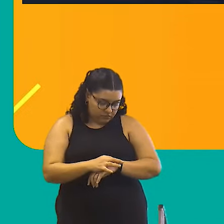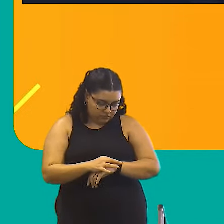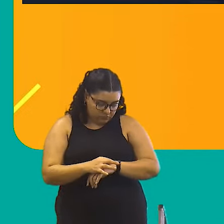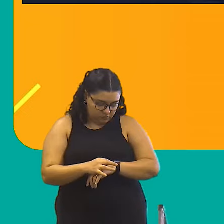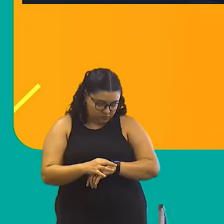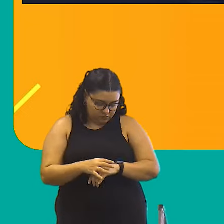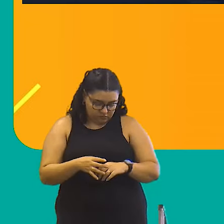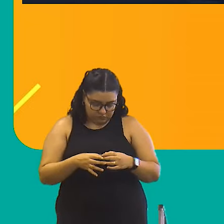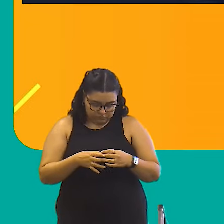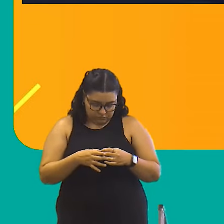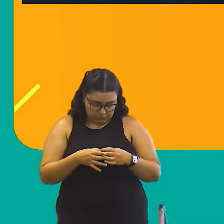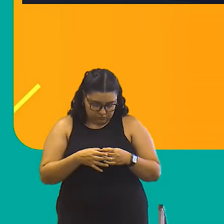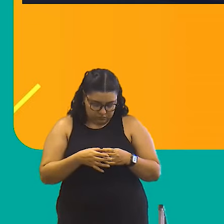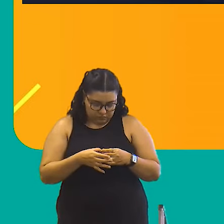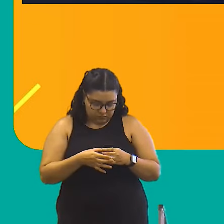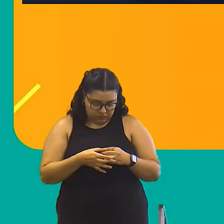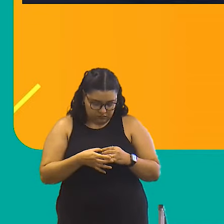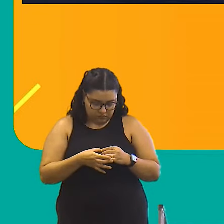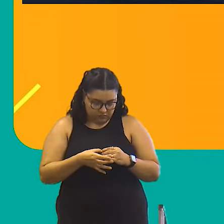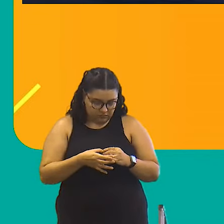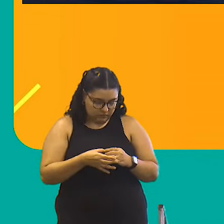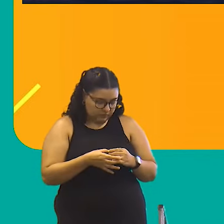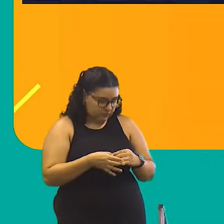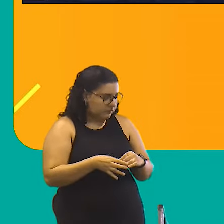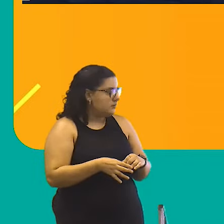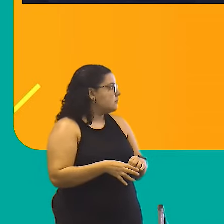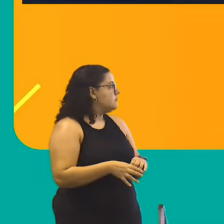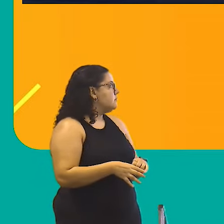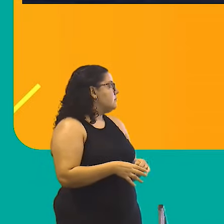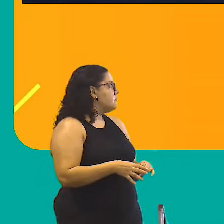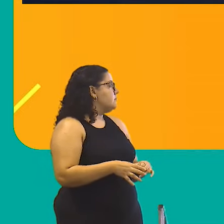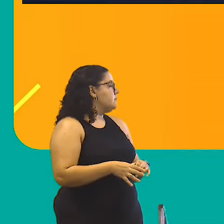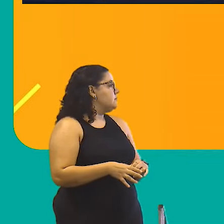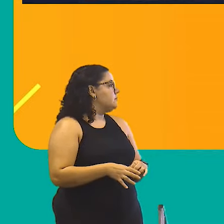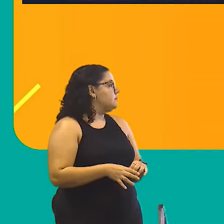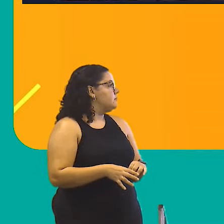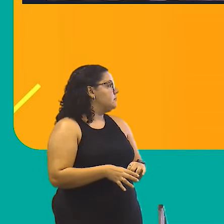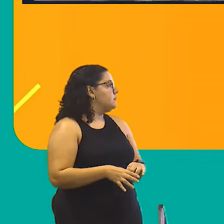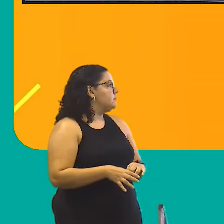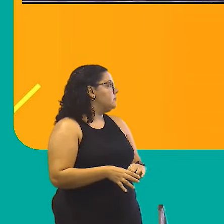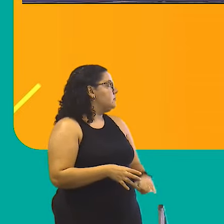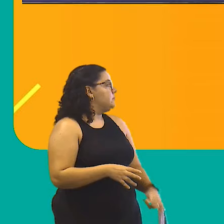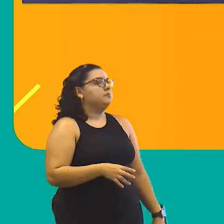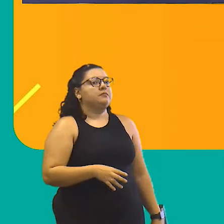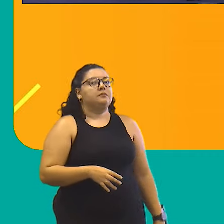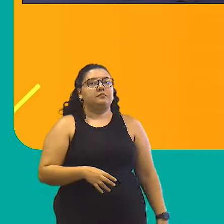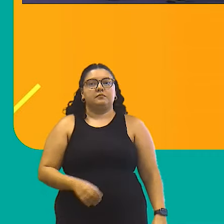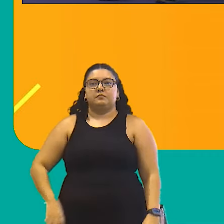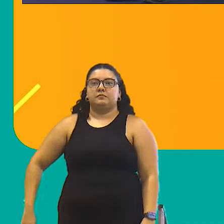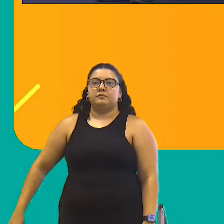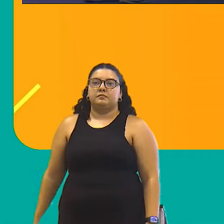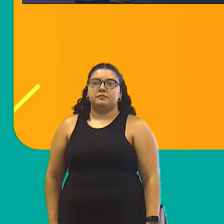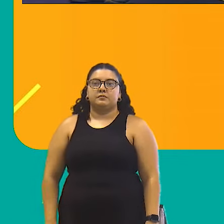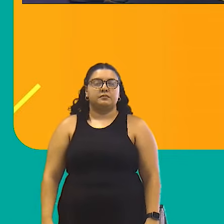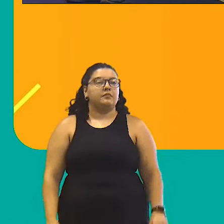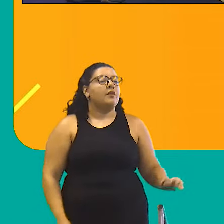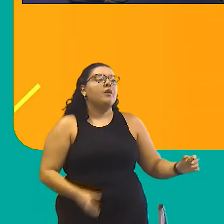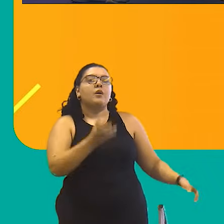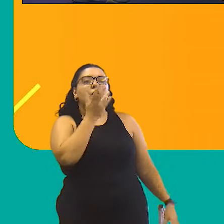Aí você fala, lascou, professor. Sei não. Então vamos aprender. Eis as cores